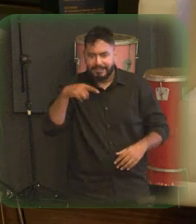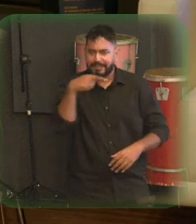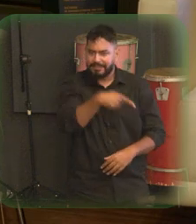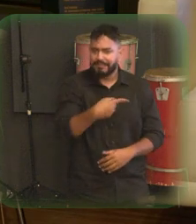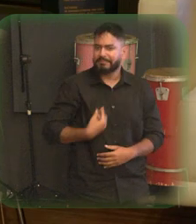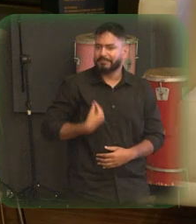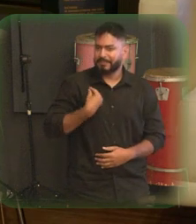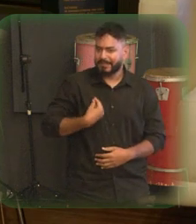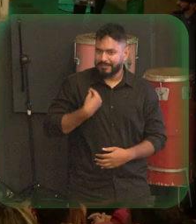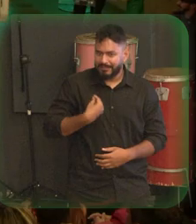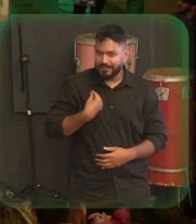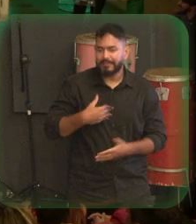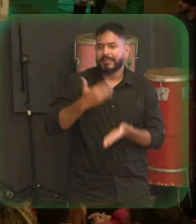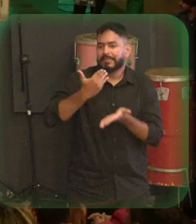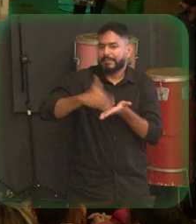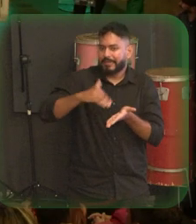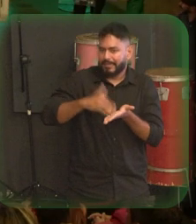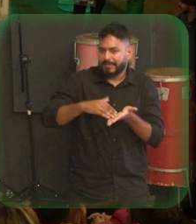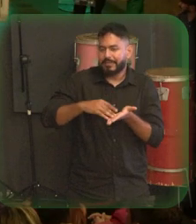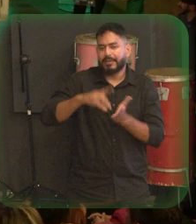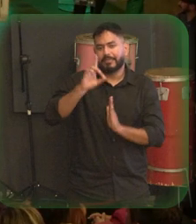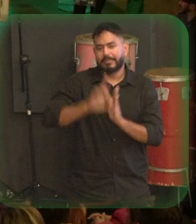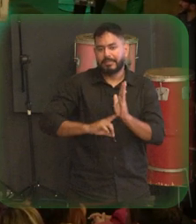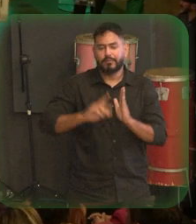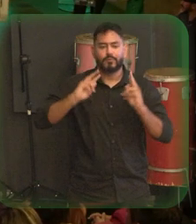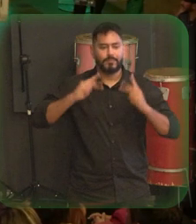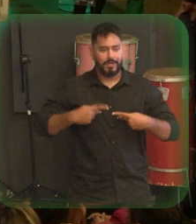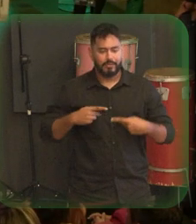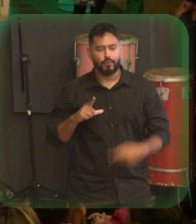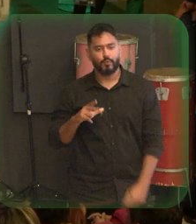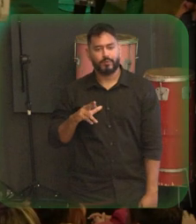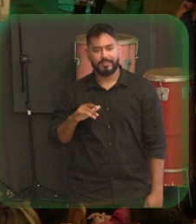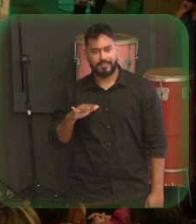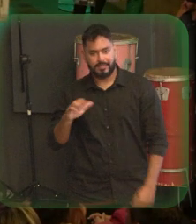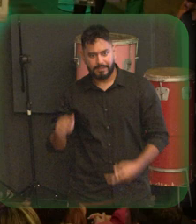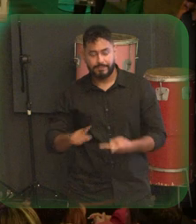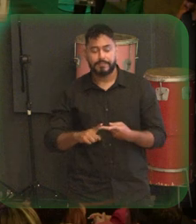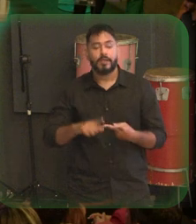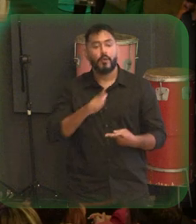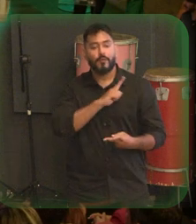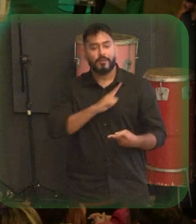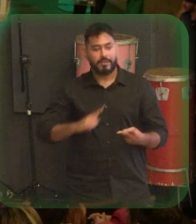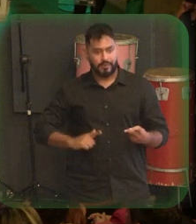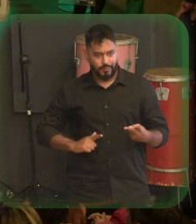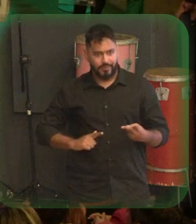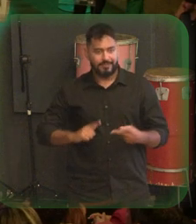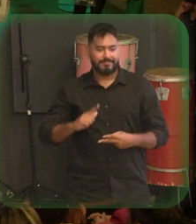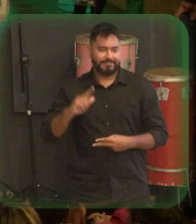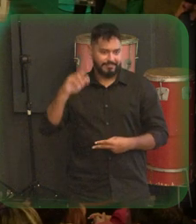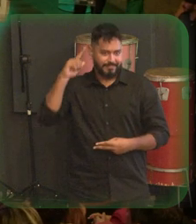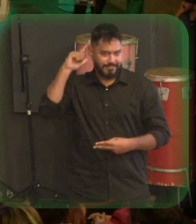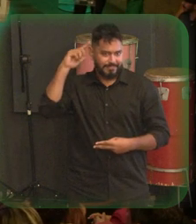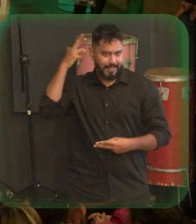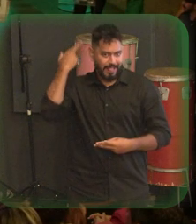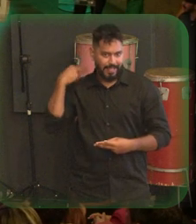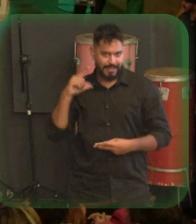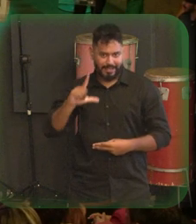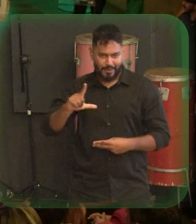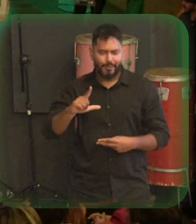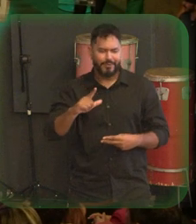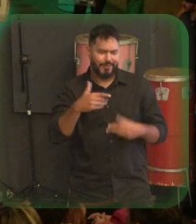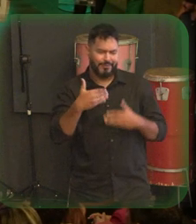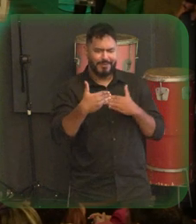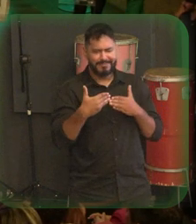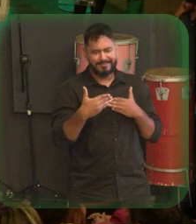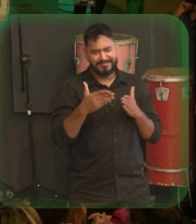né? A secretária de Direitos Humanos, Lucinha Mota, a senhora governadora do Estado, Raquel Lira. Vou pela ordem, vou